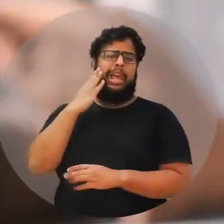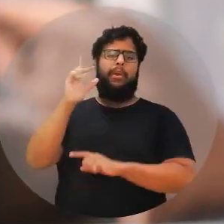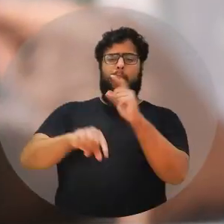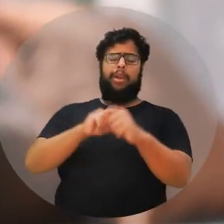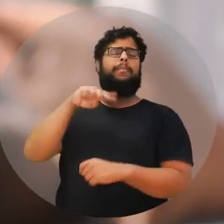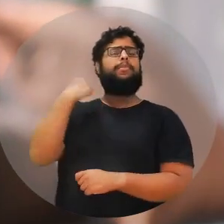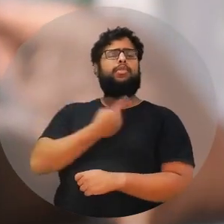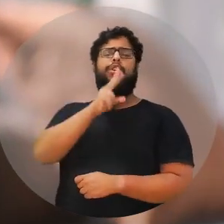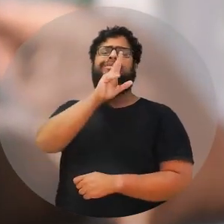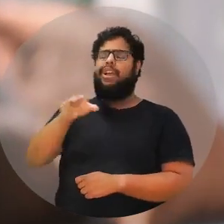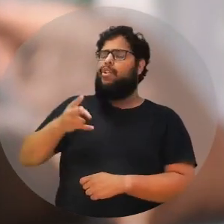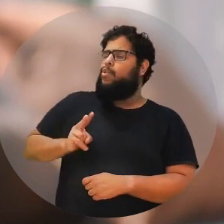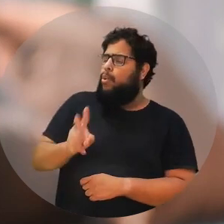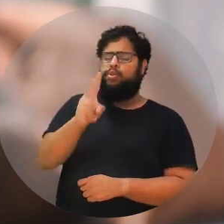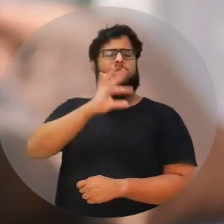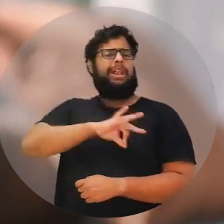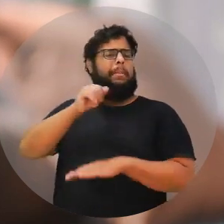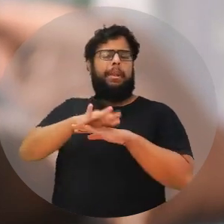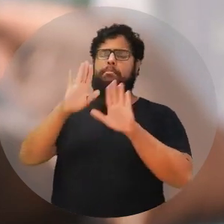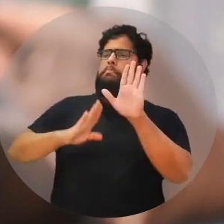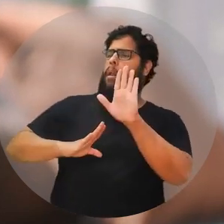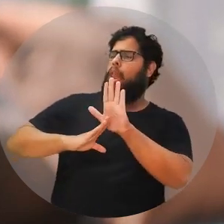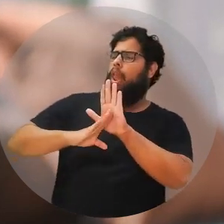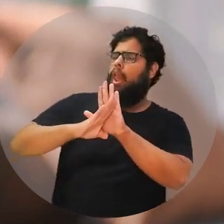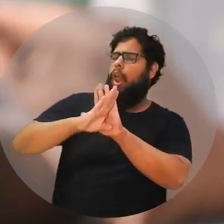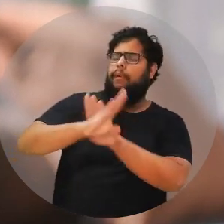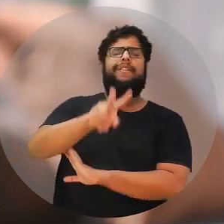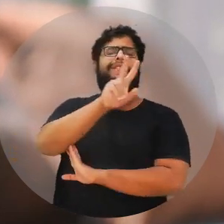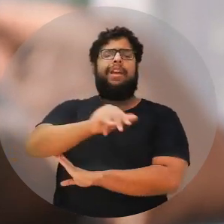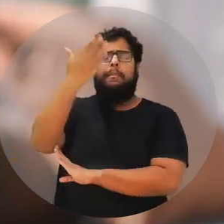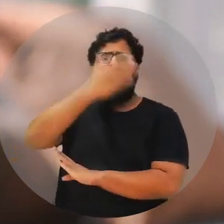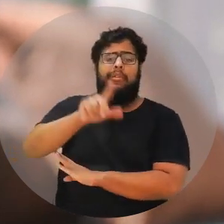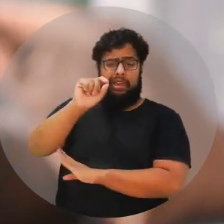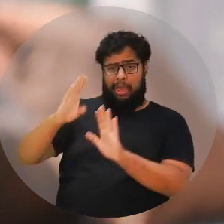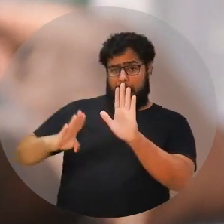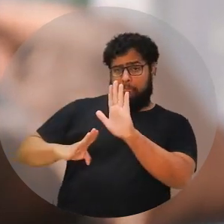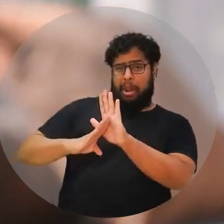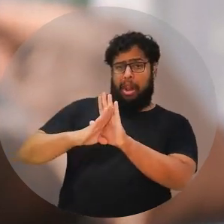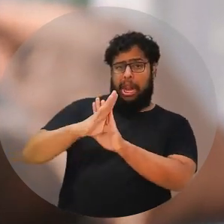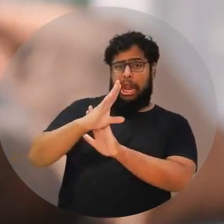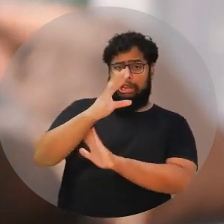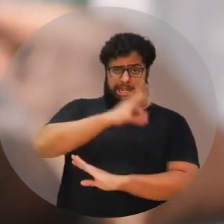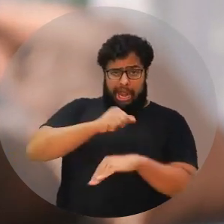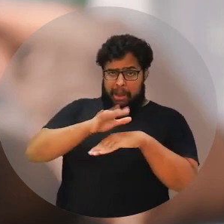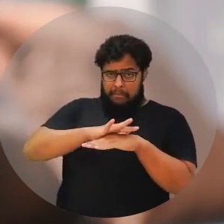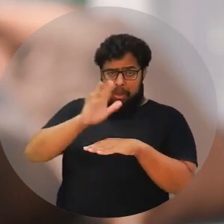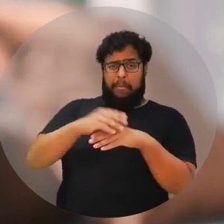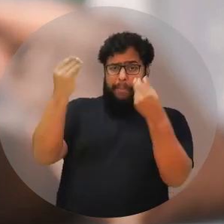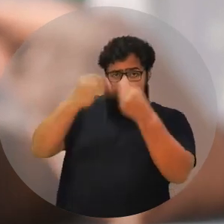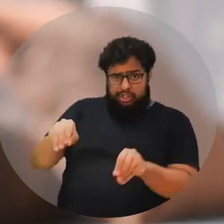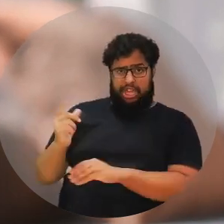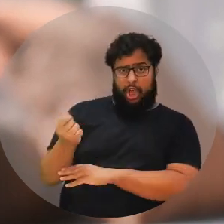nós vamos continuar aumentando o salário mínimo. E nós vamos provar que isso não quebra a economia, que isso